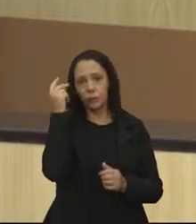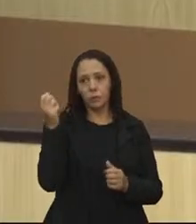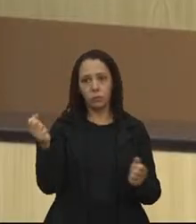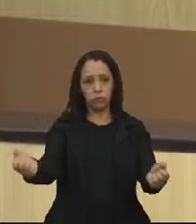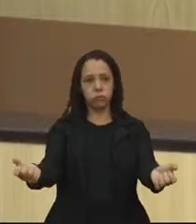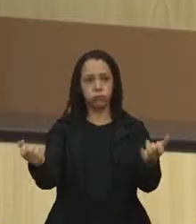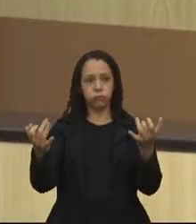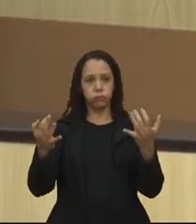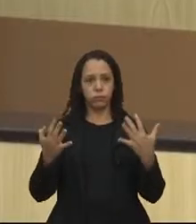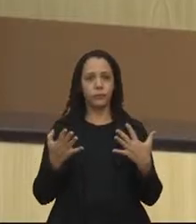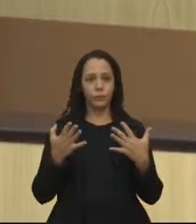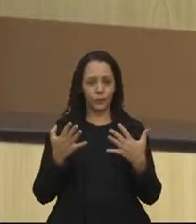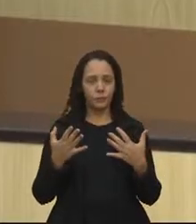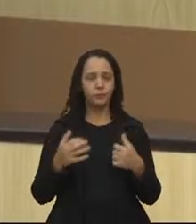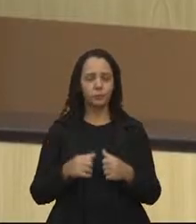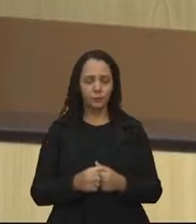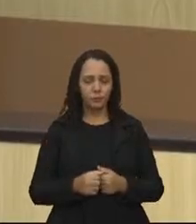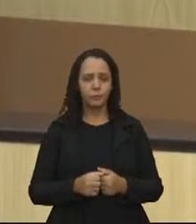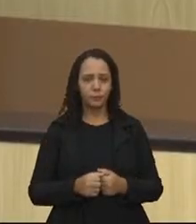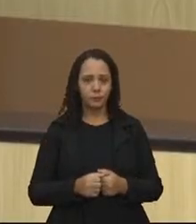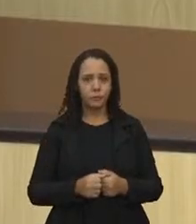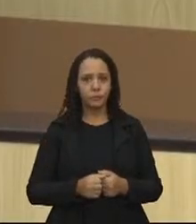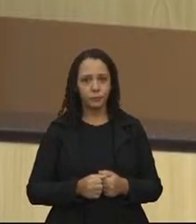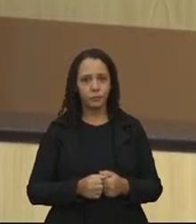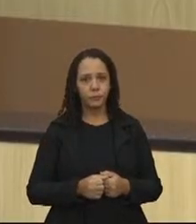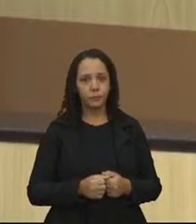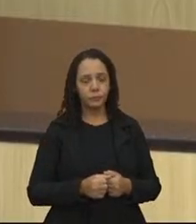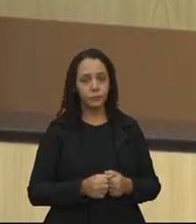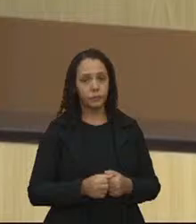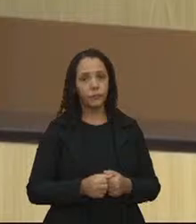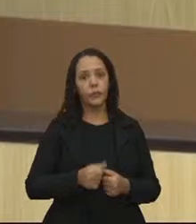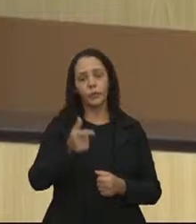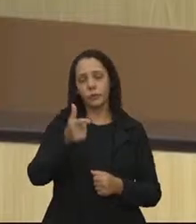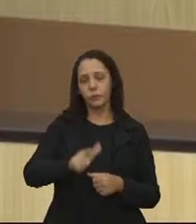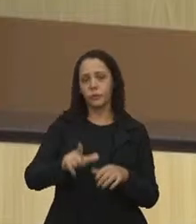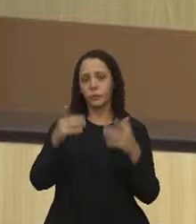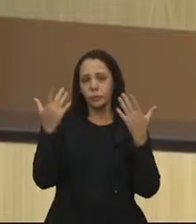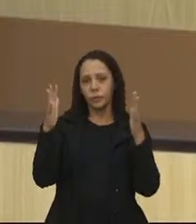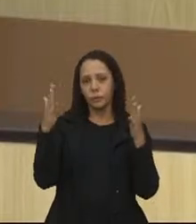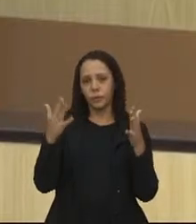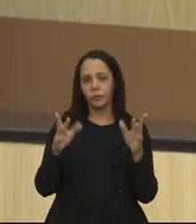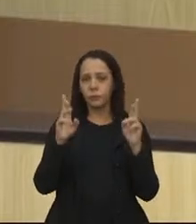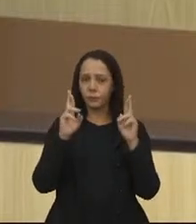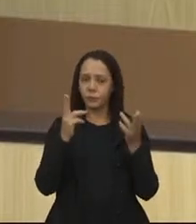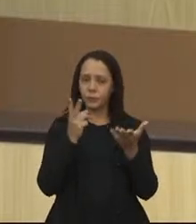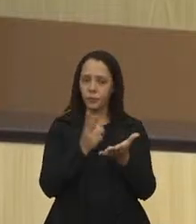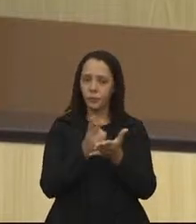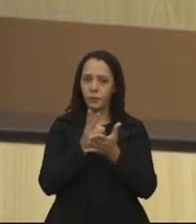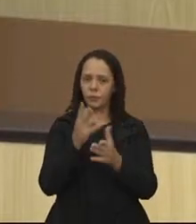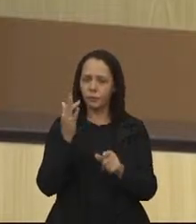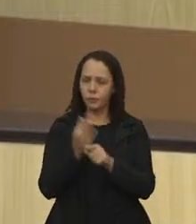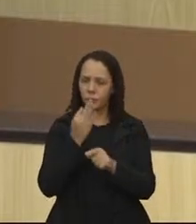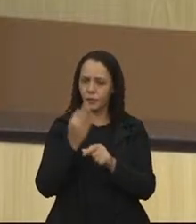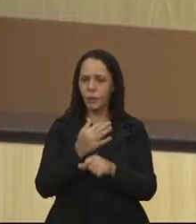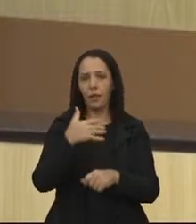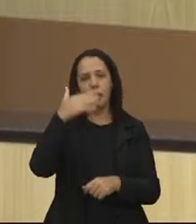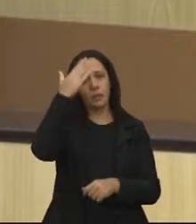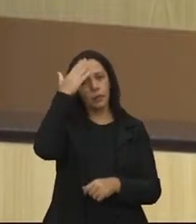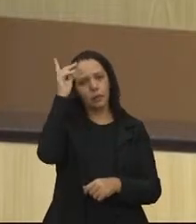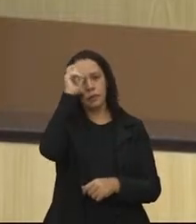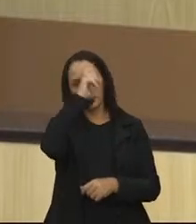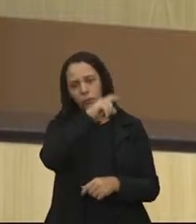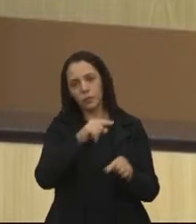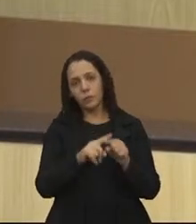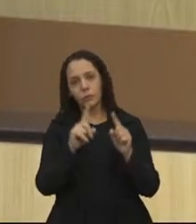cá, né? Também. E, mais uma vez, parabéns. Que continue e persevere. Sei que a luta é gigante,